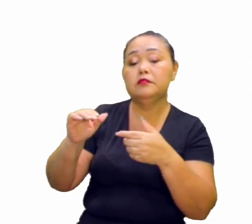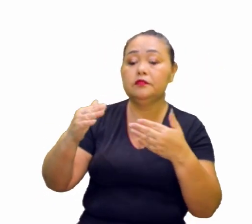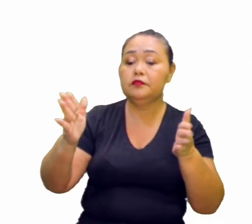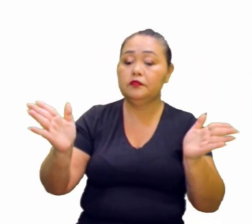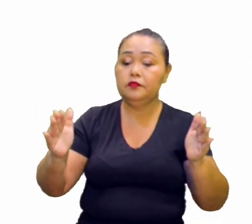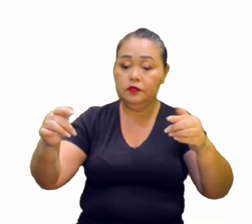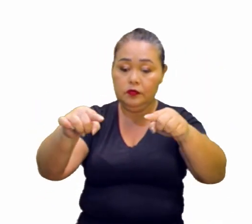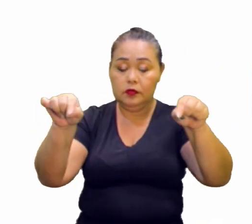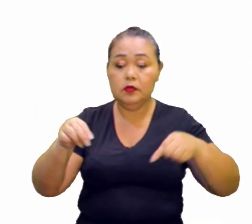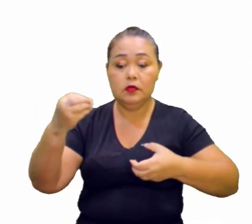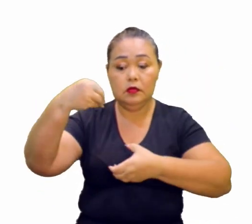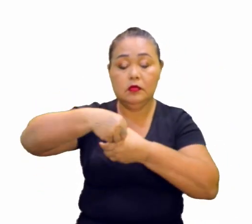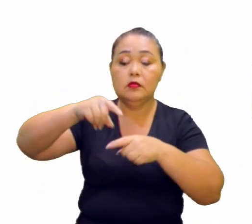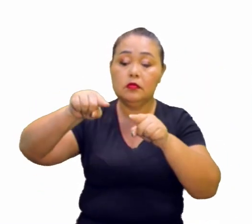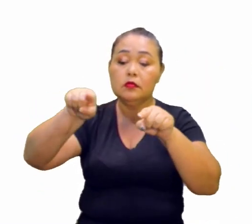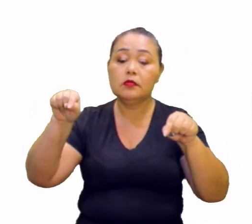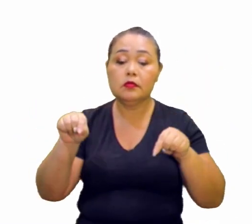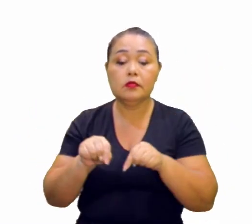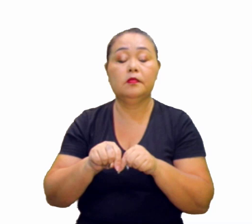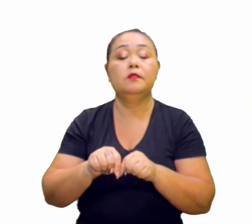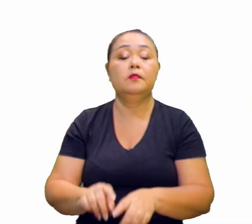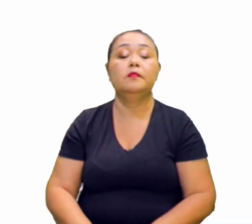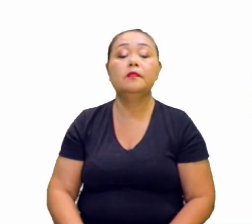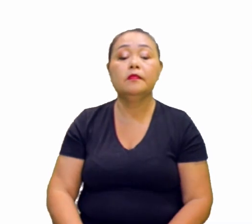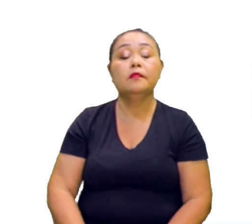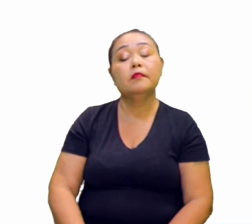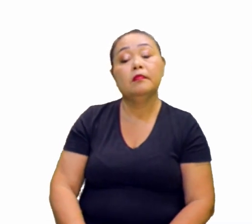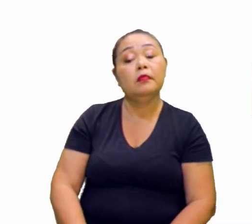dentro da sua propriedade, né?